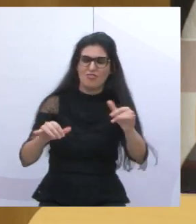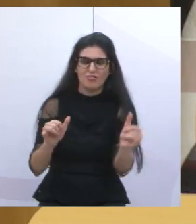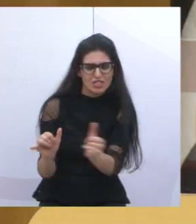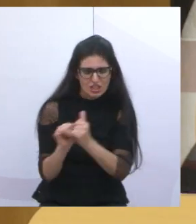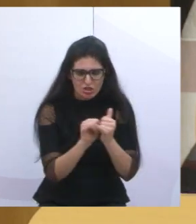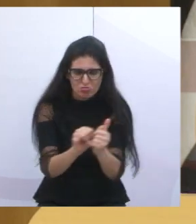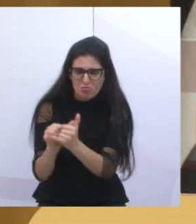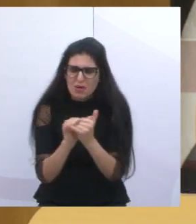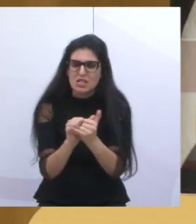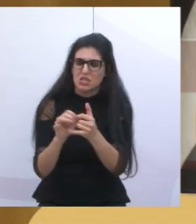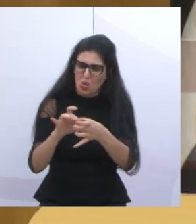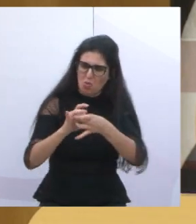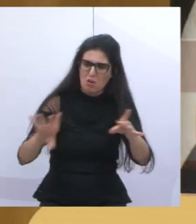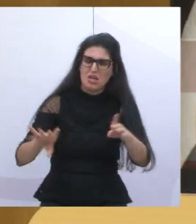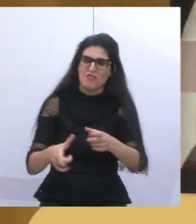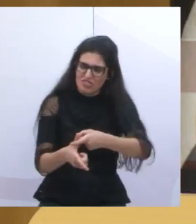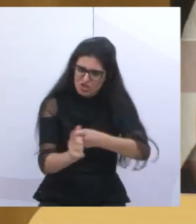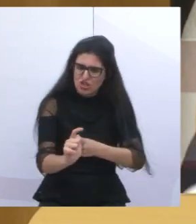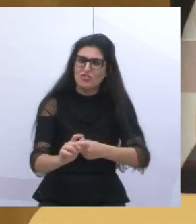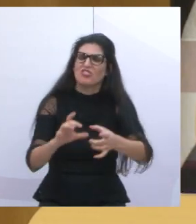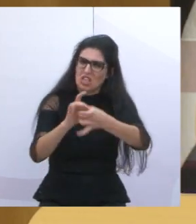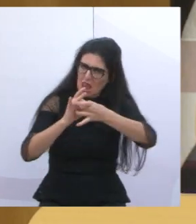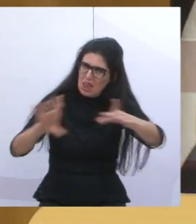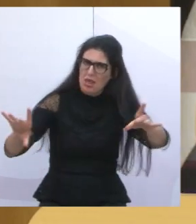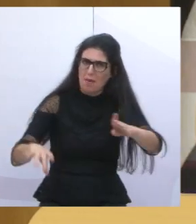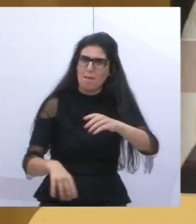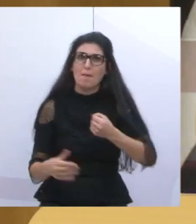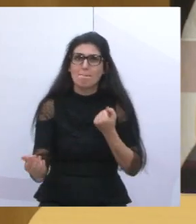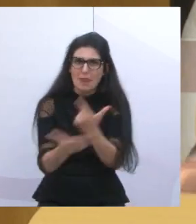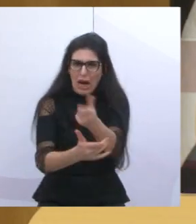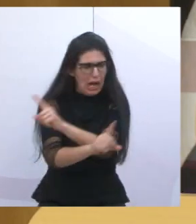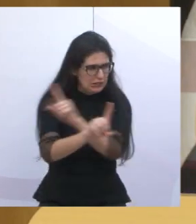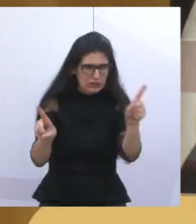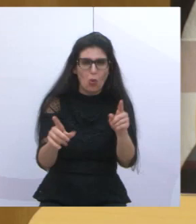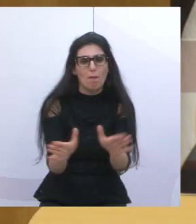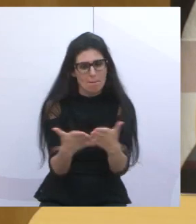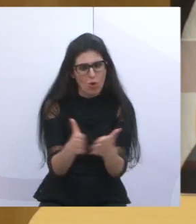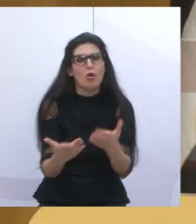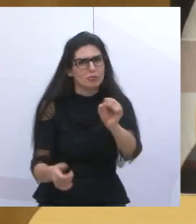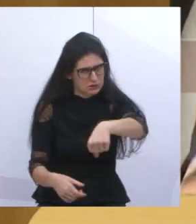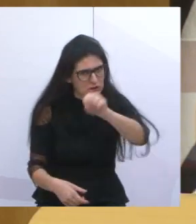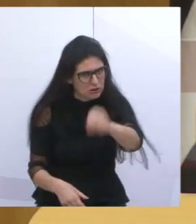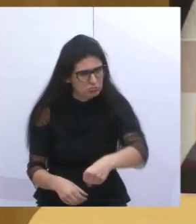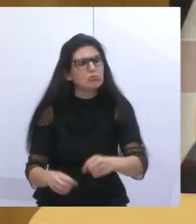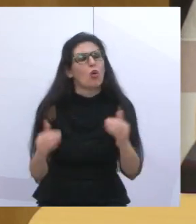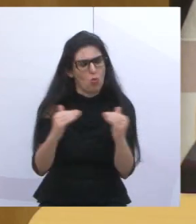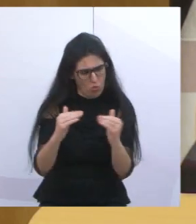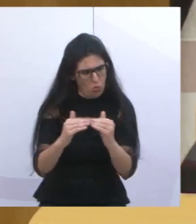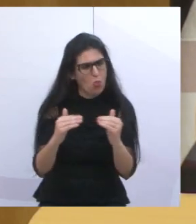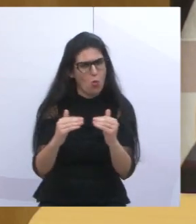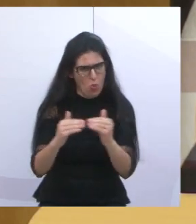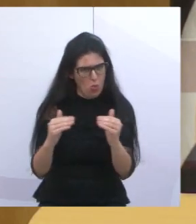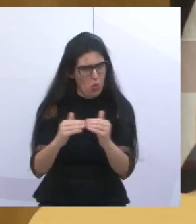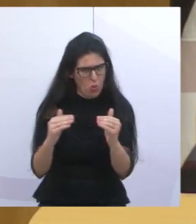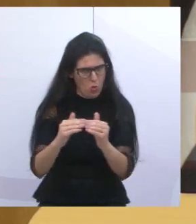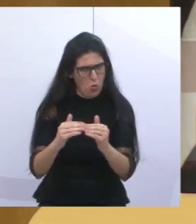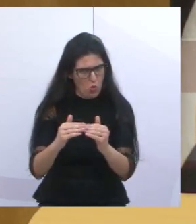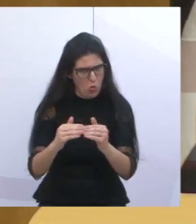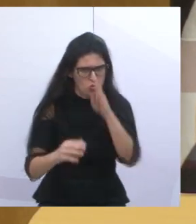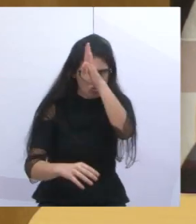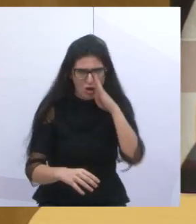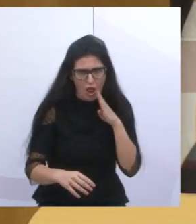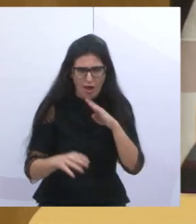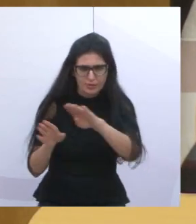dos Príncipes, está nos assistindo, você, morador do Santa Marina, que está nos assistindo, você, morador do Jardim Paraíso, que está nos assistindo, você